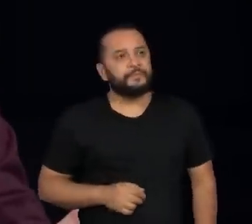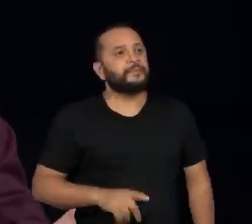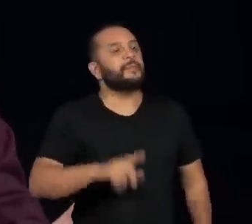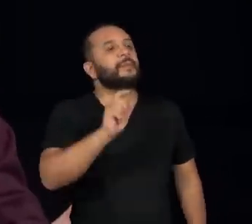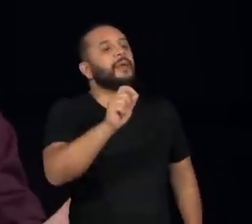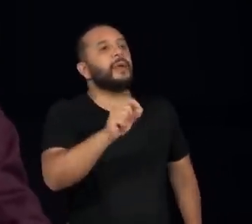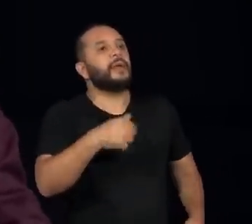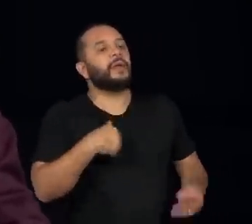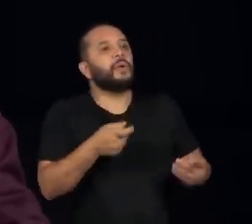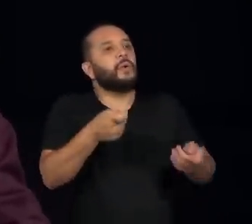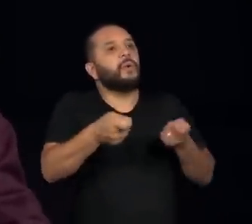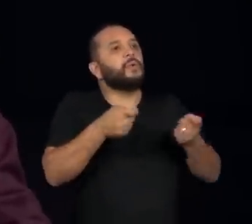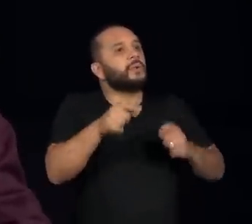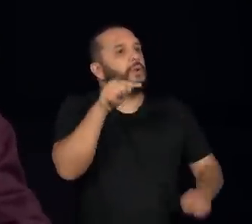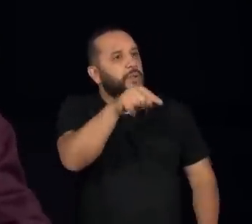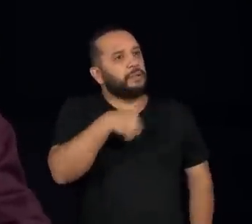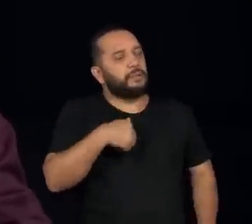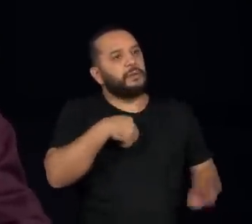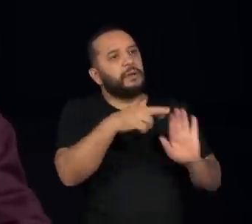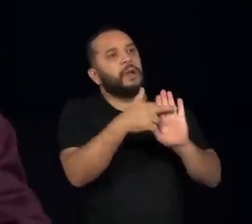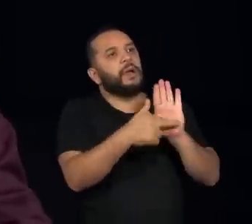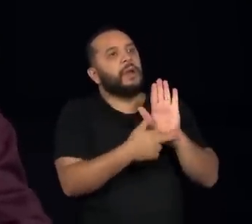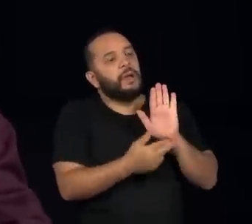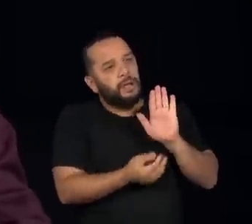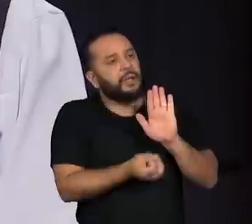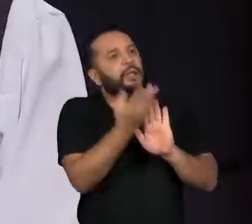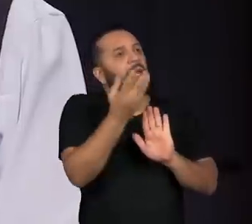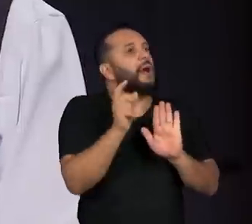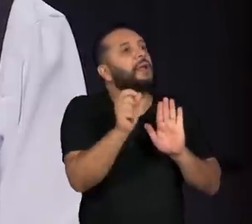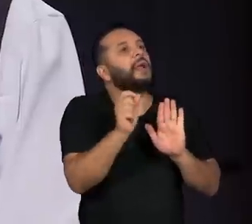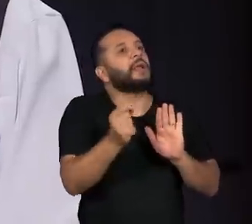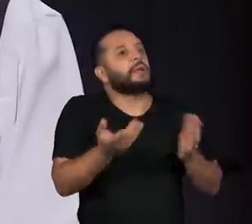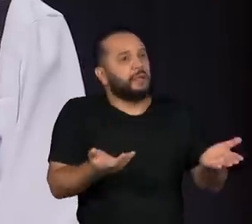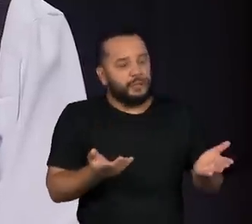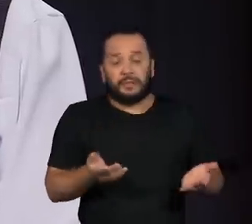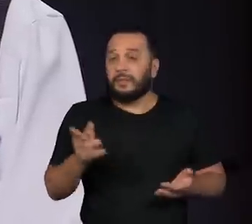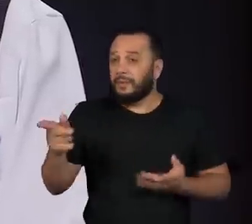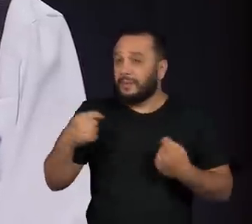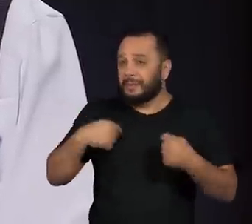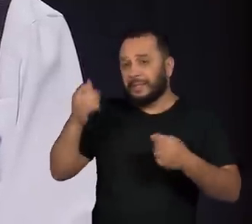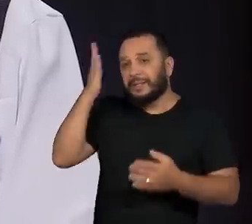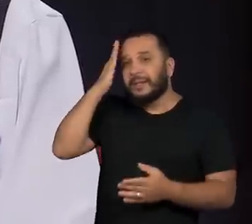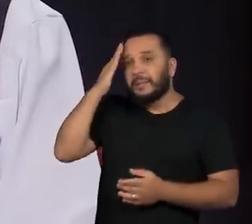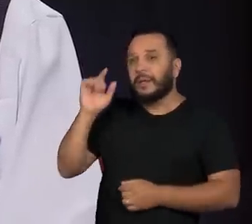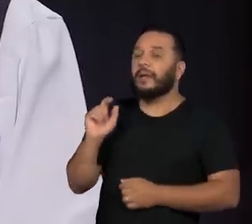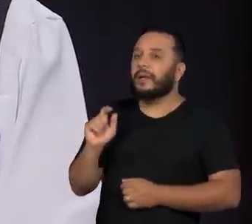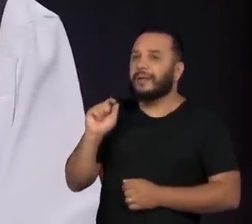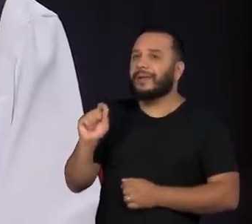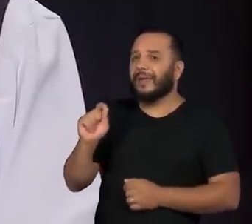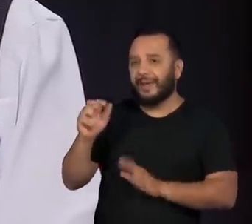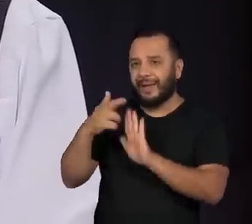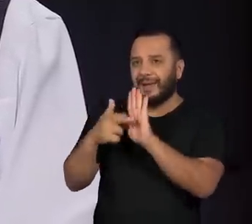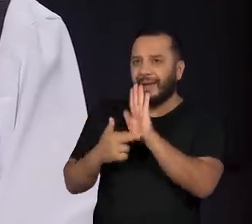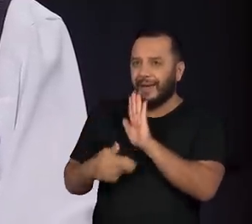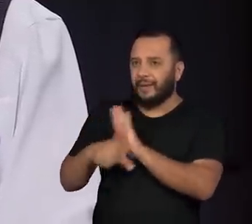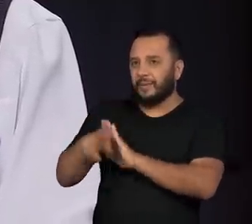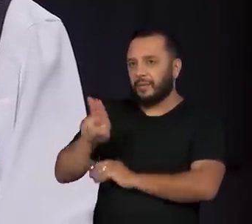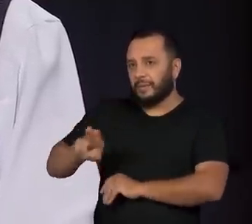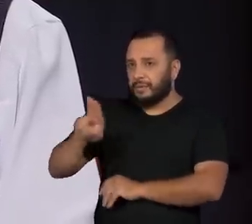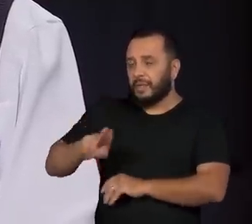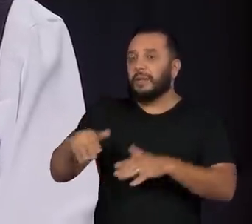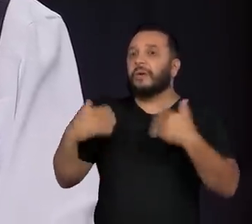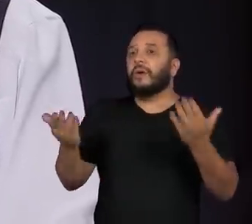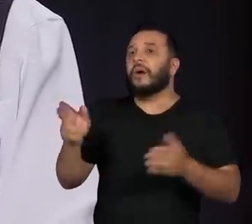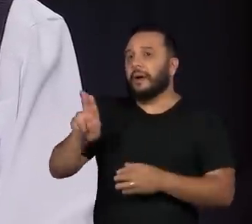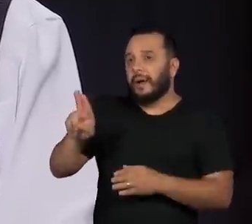regular isso essa é outra pergunta então eu acho que o primeiro ponto é o seguinte Você precisa descobrir quais são colegas que são usadas e ver quais